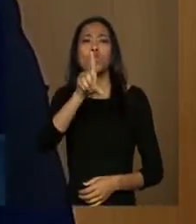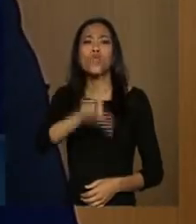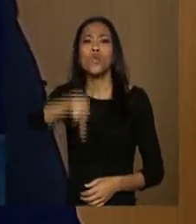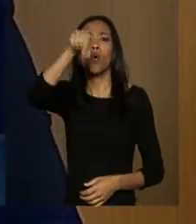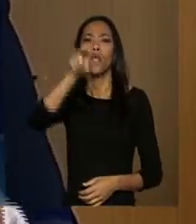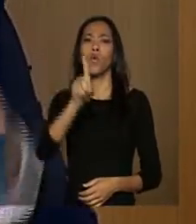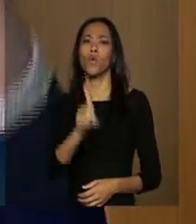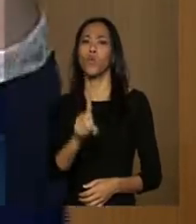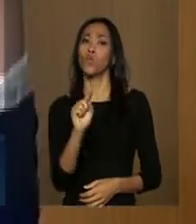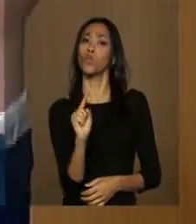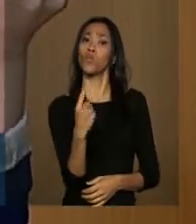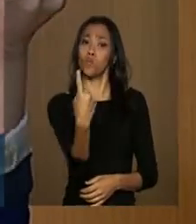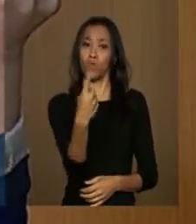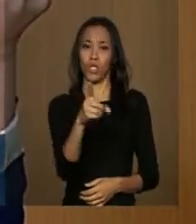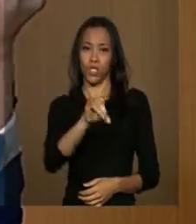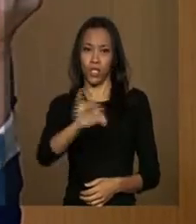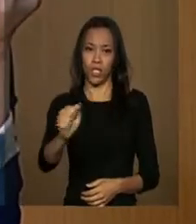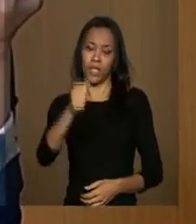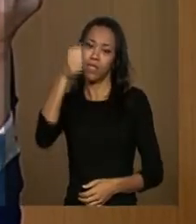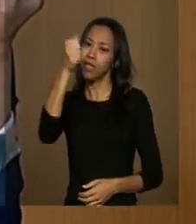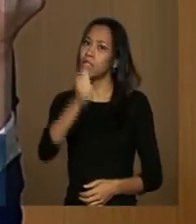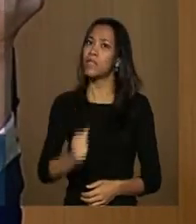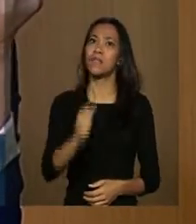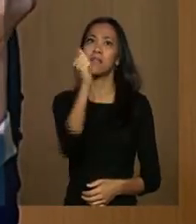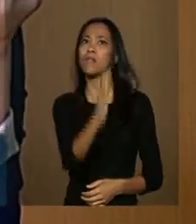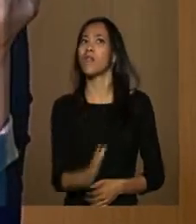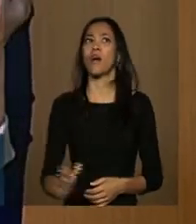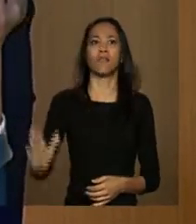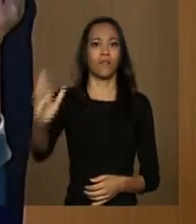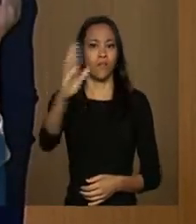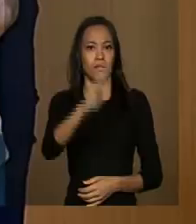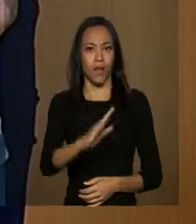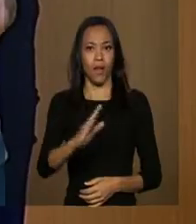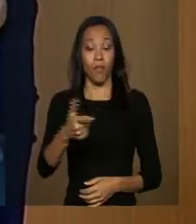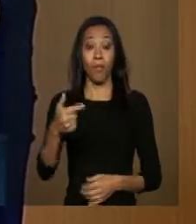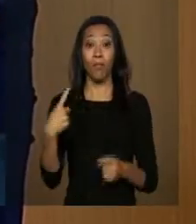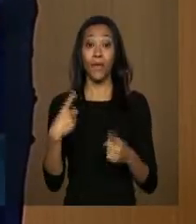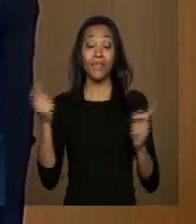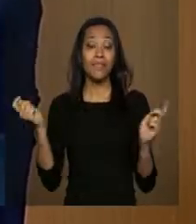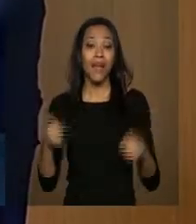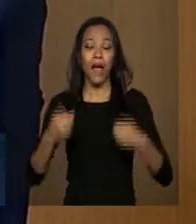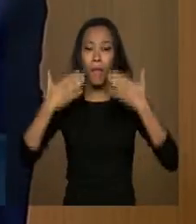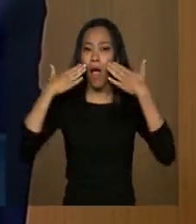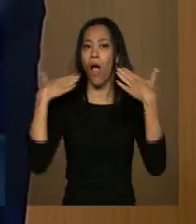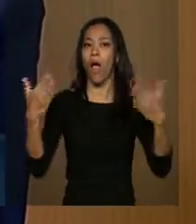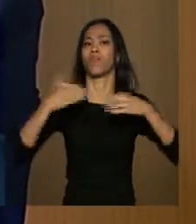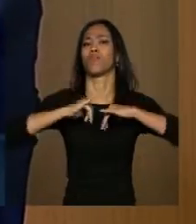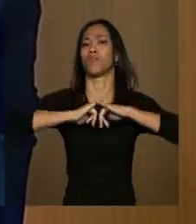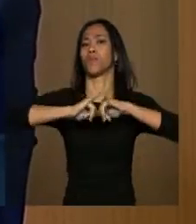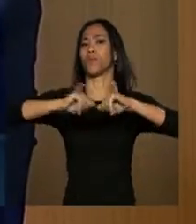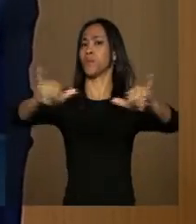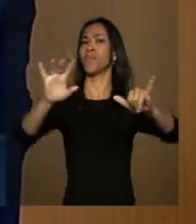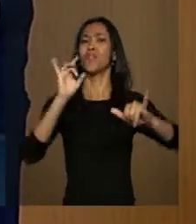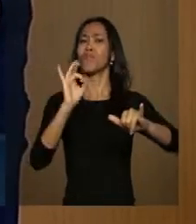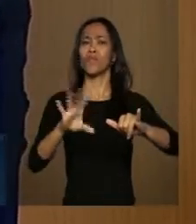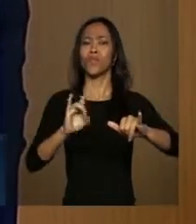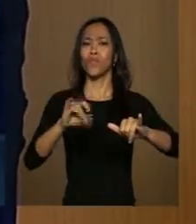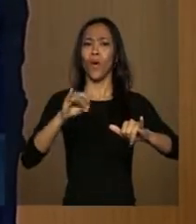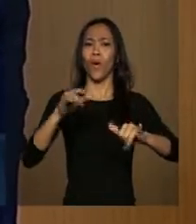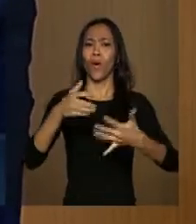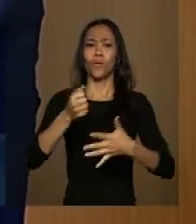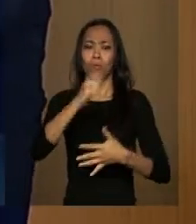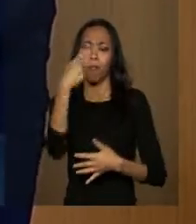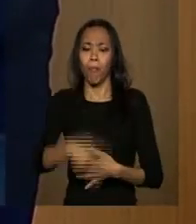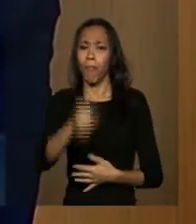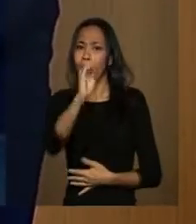nacional, porque isso faz com que a visibilidade seja enorme. A gente já conseguiu para que esse dia não seja só nacional, já é